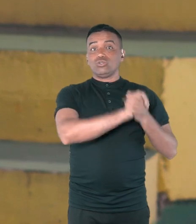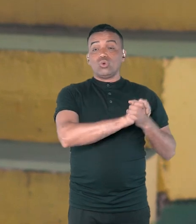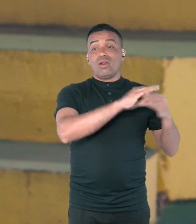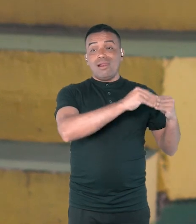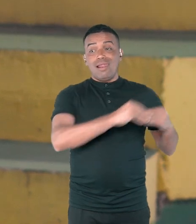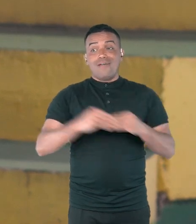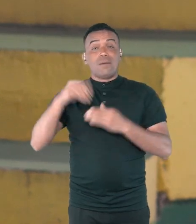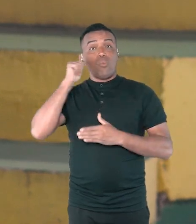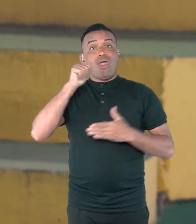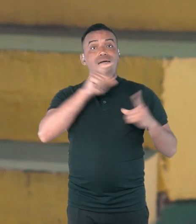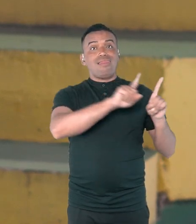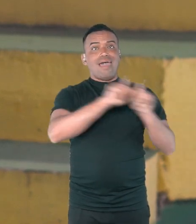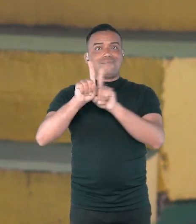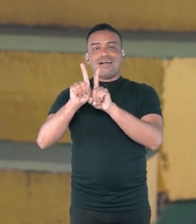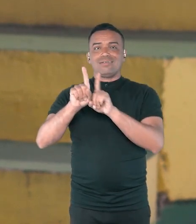de domingo.